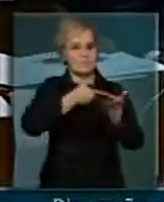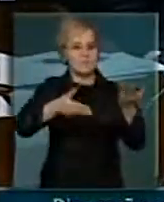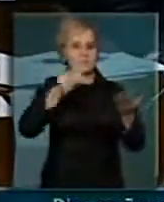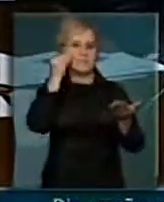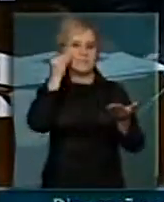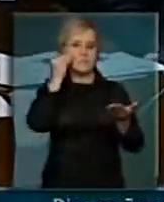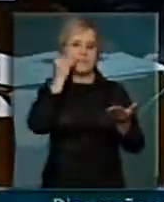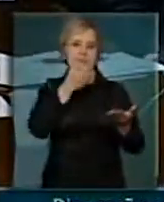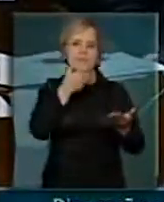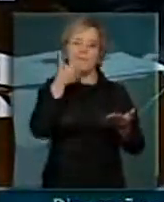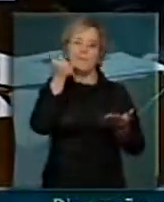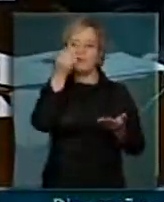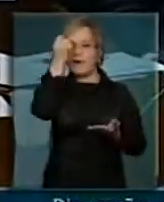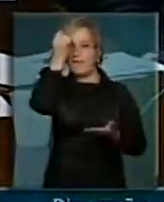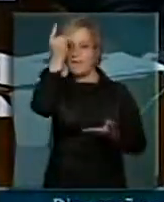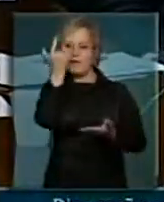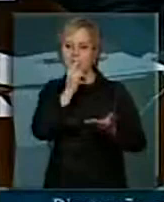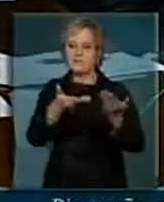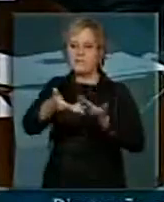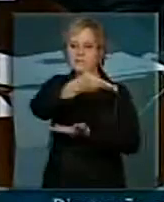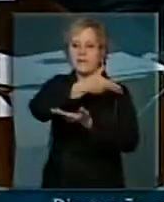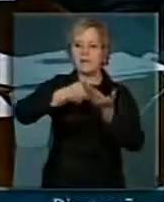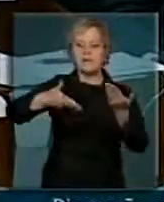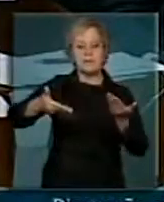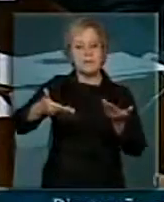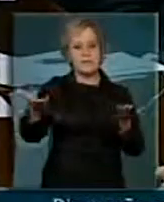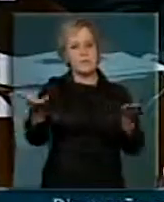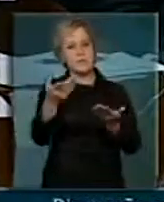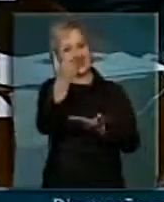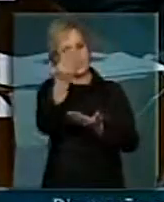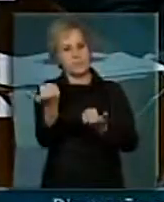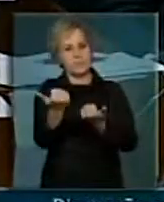desburocratizar a área econômica em favor da área que Vossa